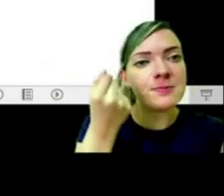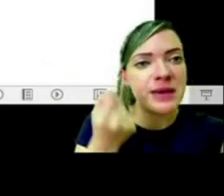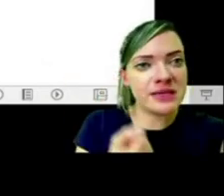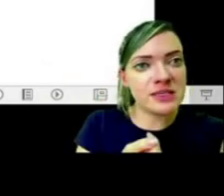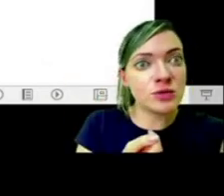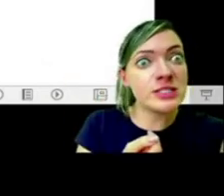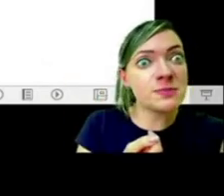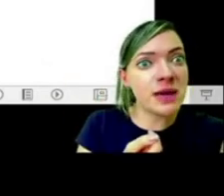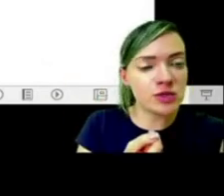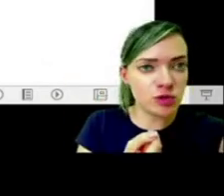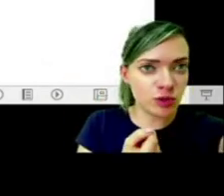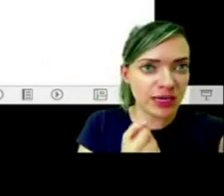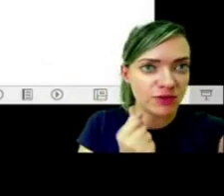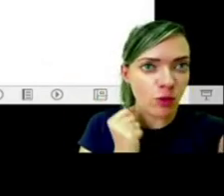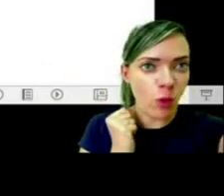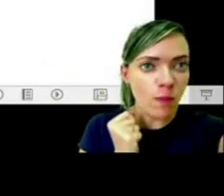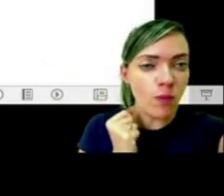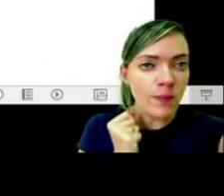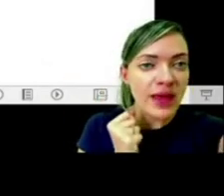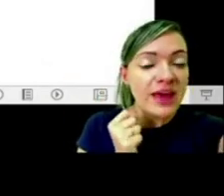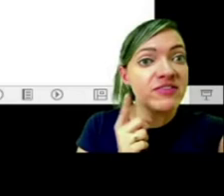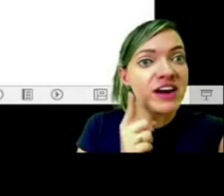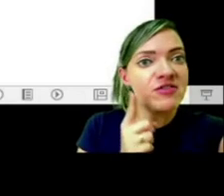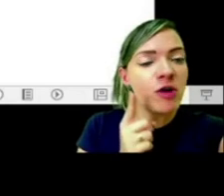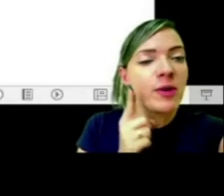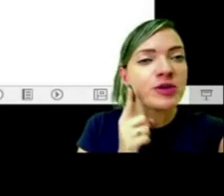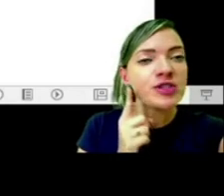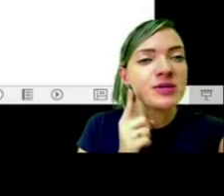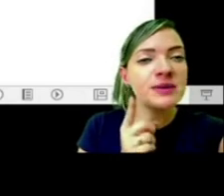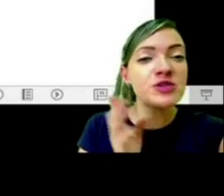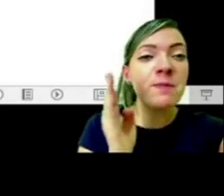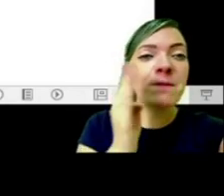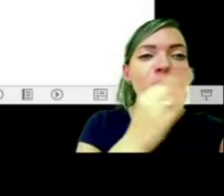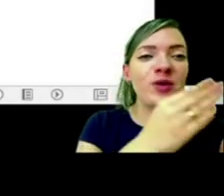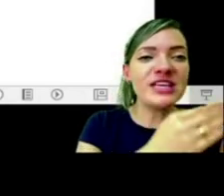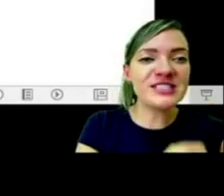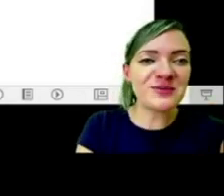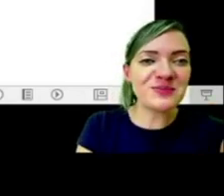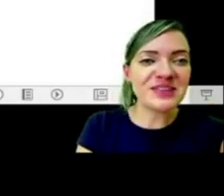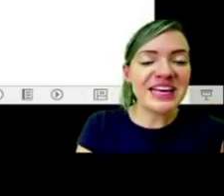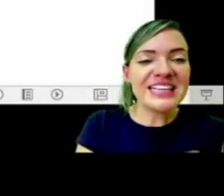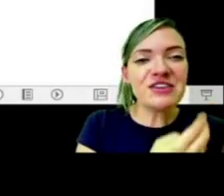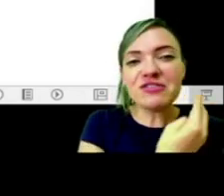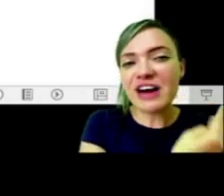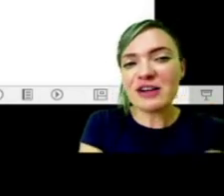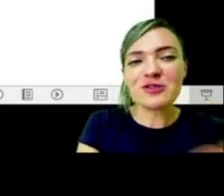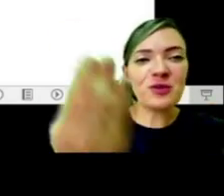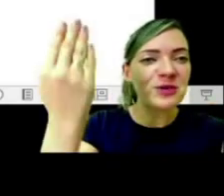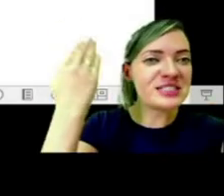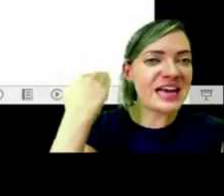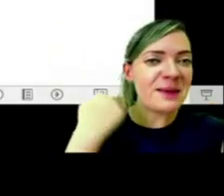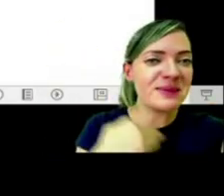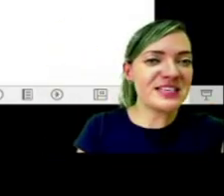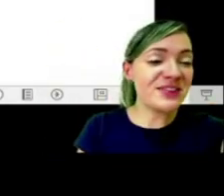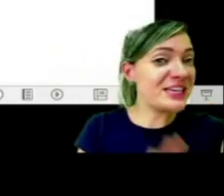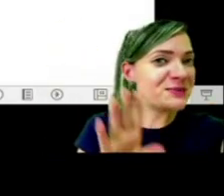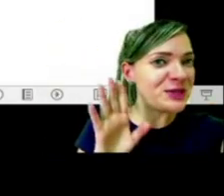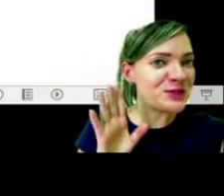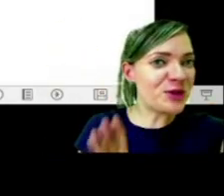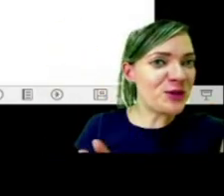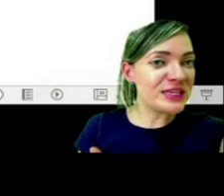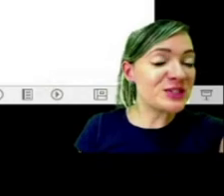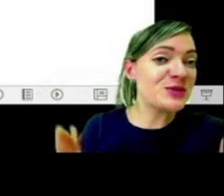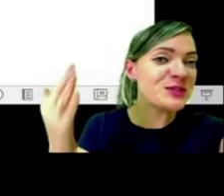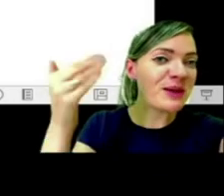mesma espécie, num espaço geográfico comum, vai formar o que nós chamamos de população. Então, vários Homo sapiens,